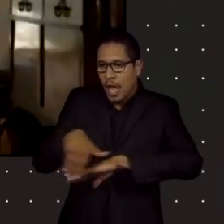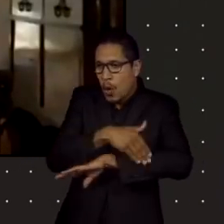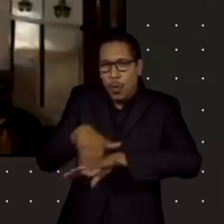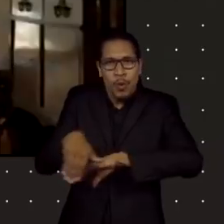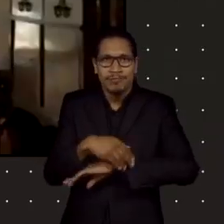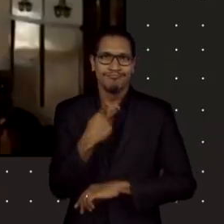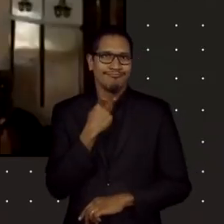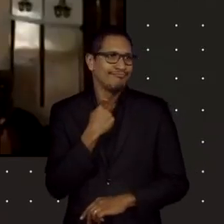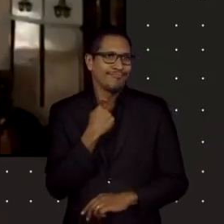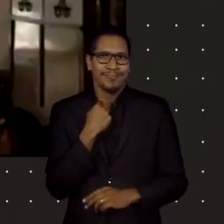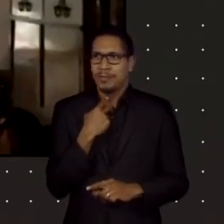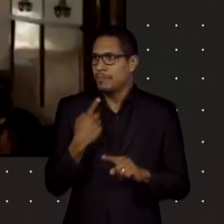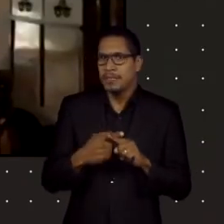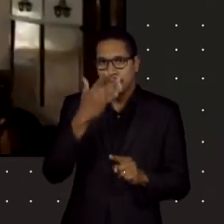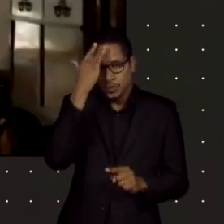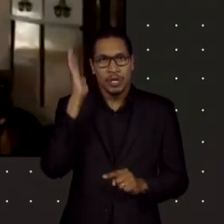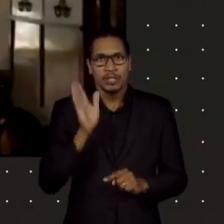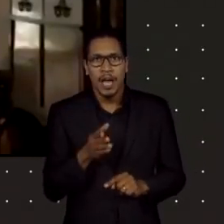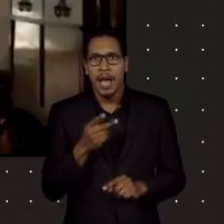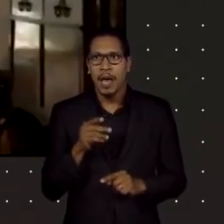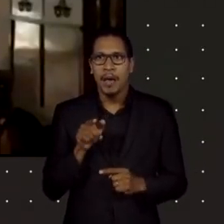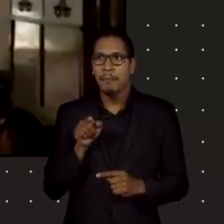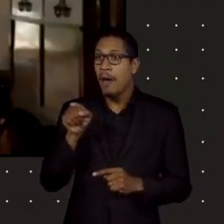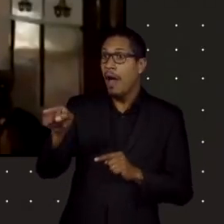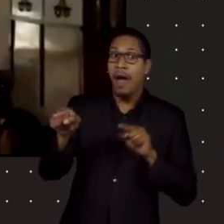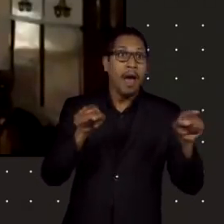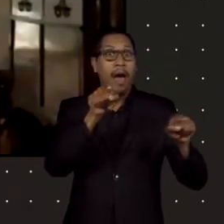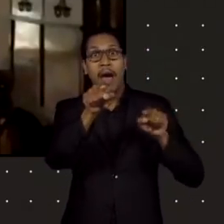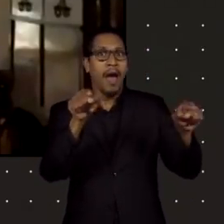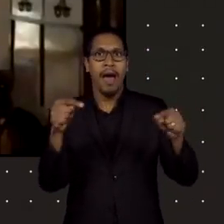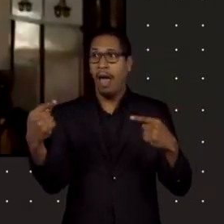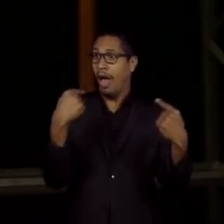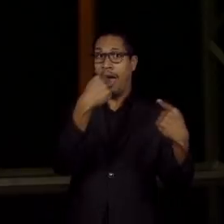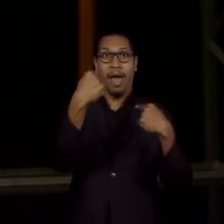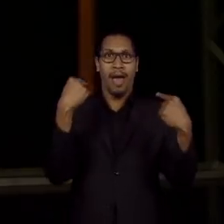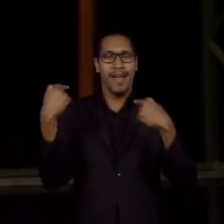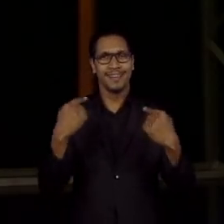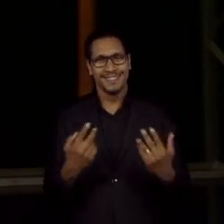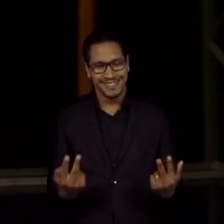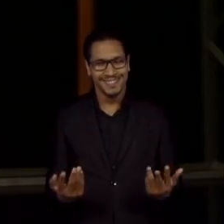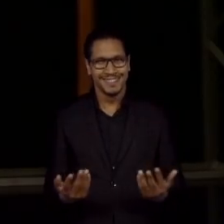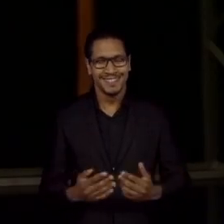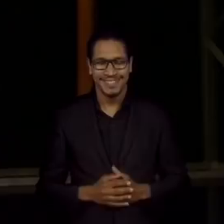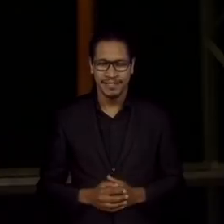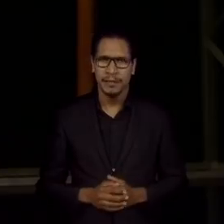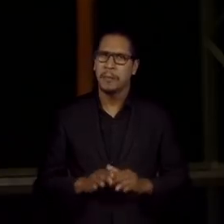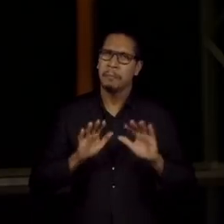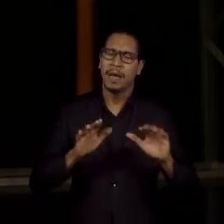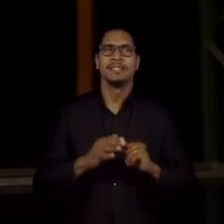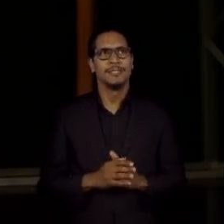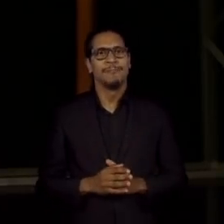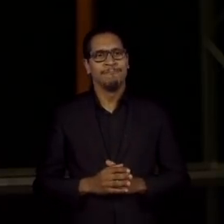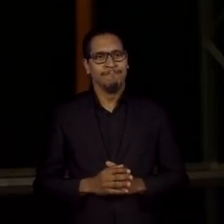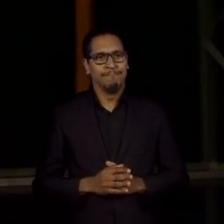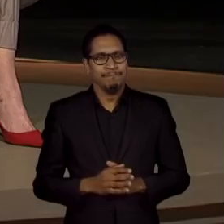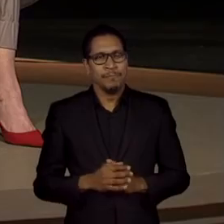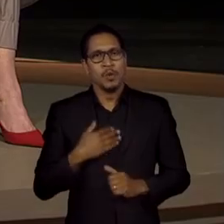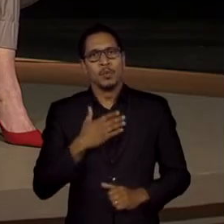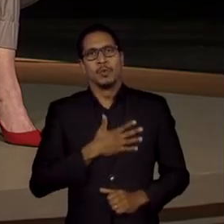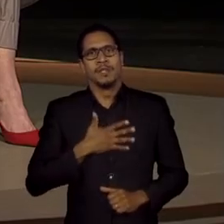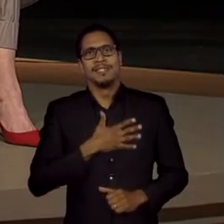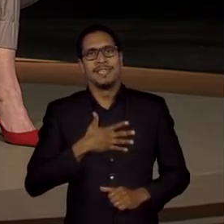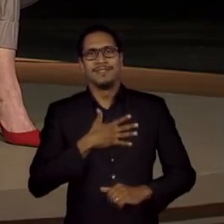Mas a alegria de estar cantando, de estar me apresentando, era muito maior do que todo esse cerceamento que